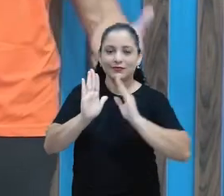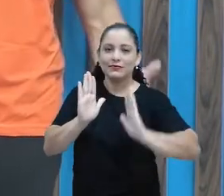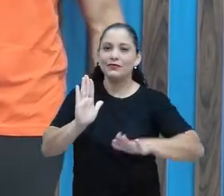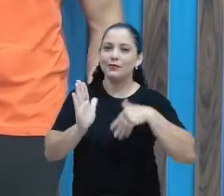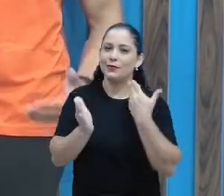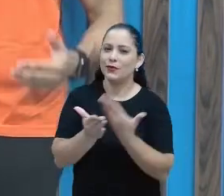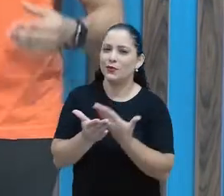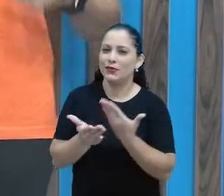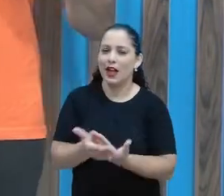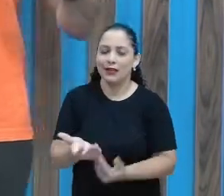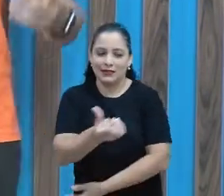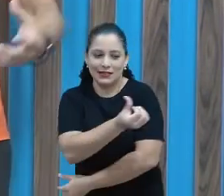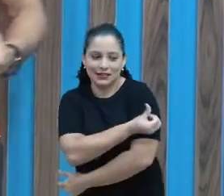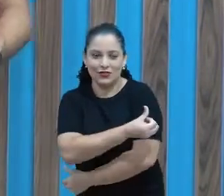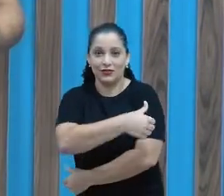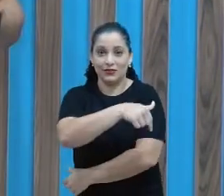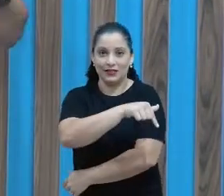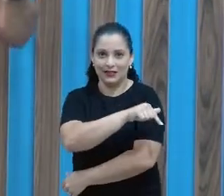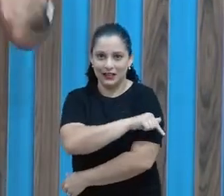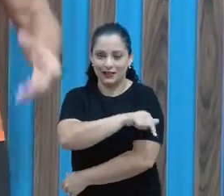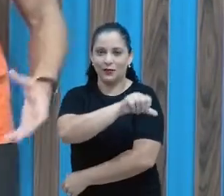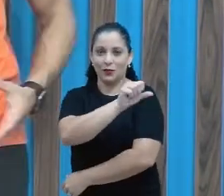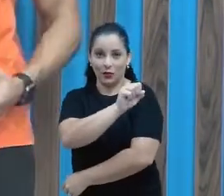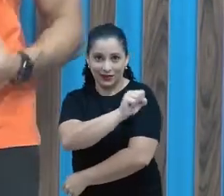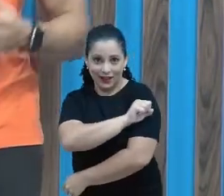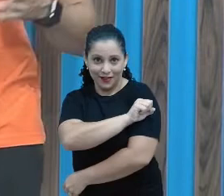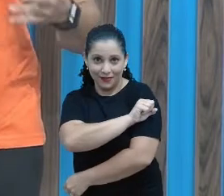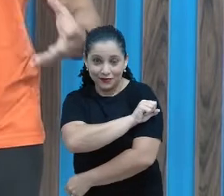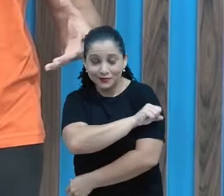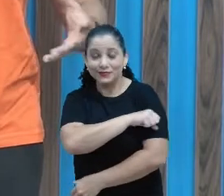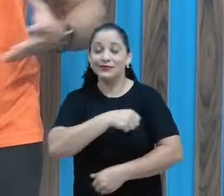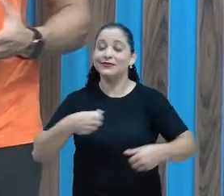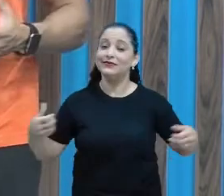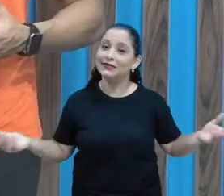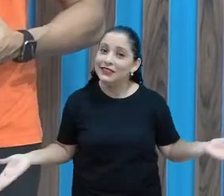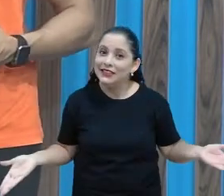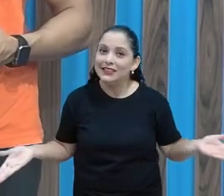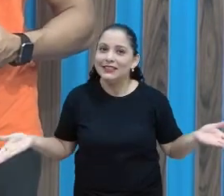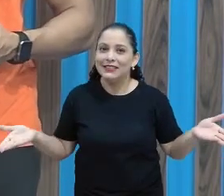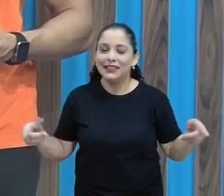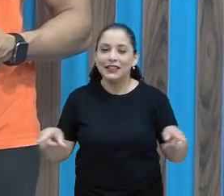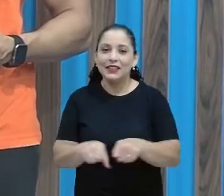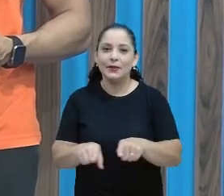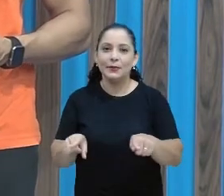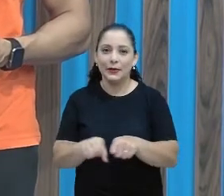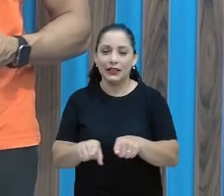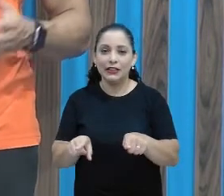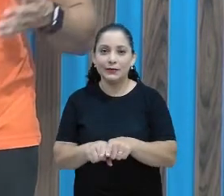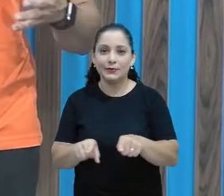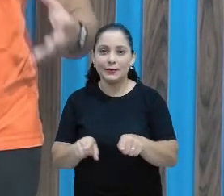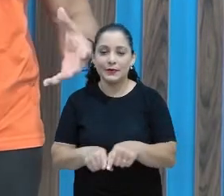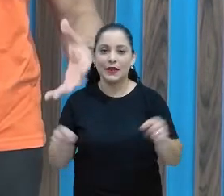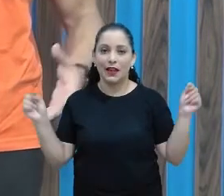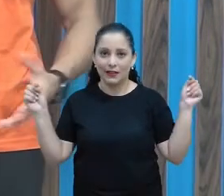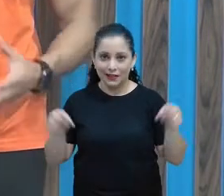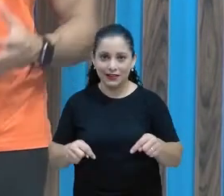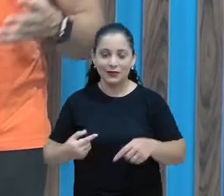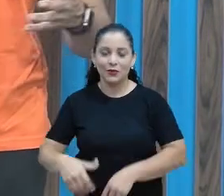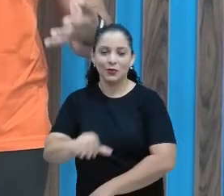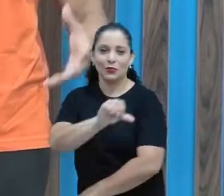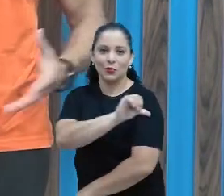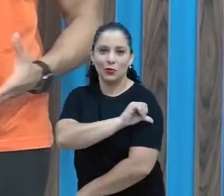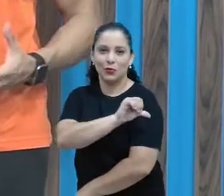no 6º ano, no 7º ano, 8º ano e também, certo, a gente está vendo aqui no 9º